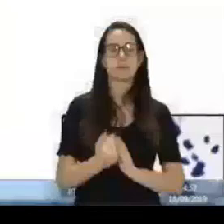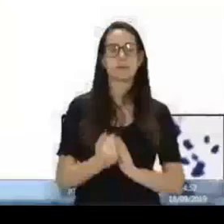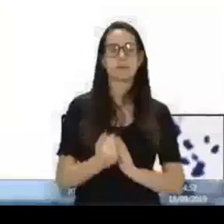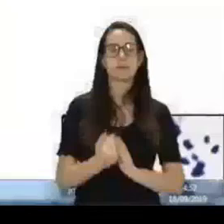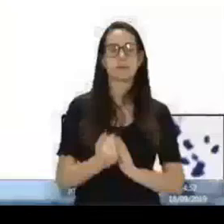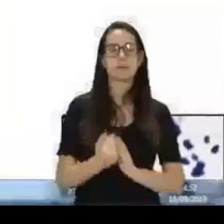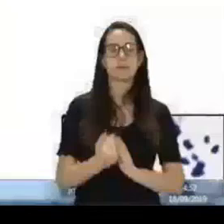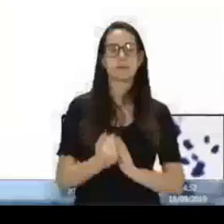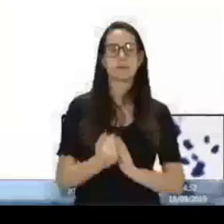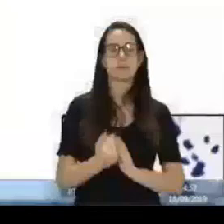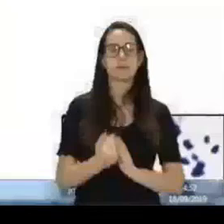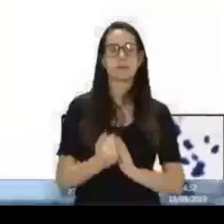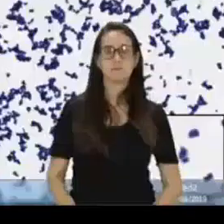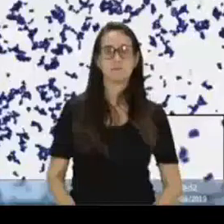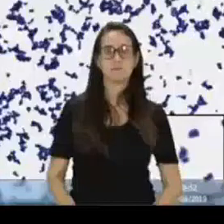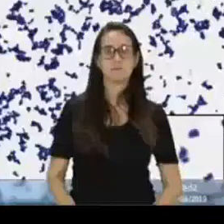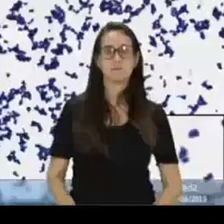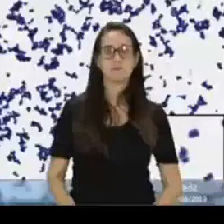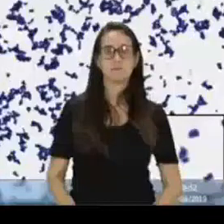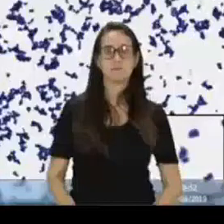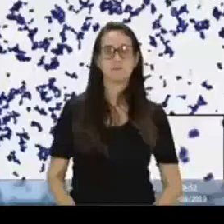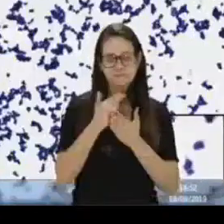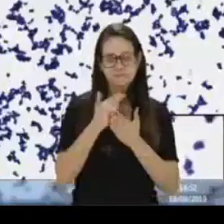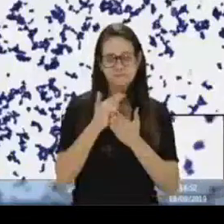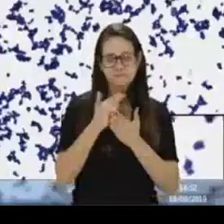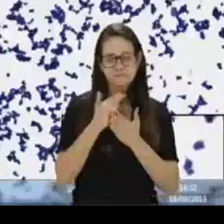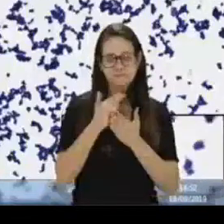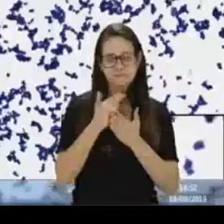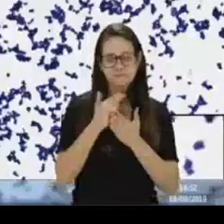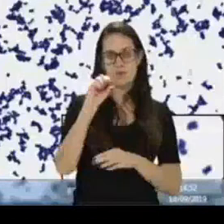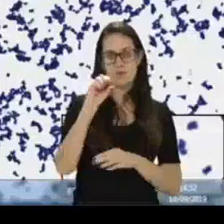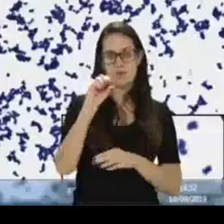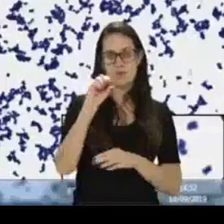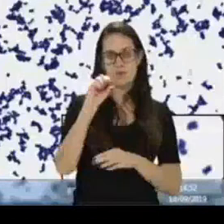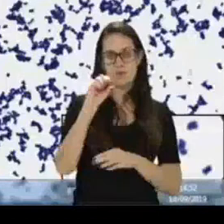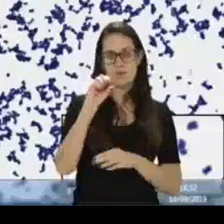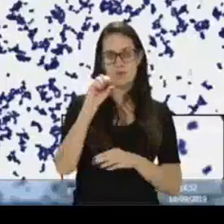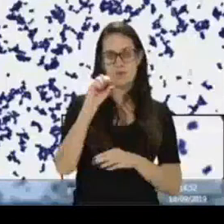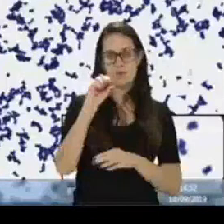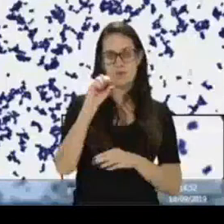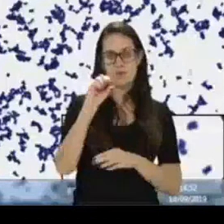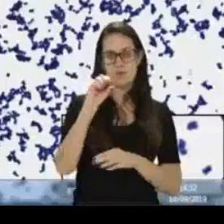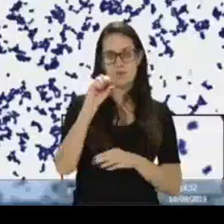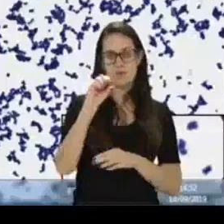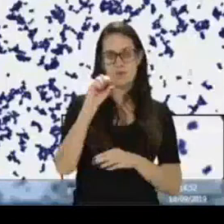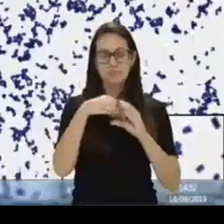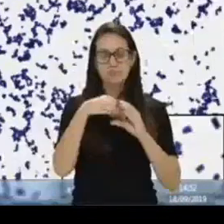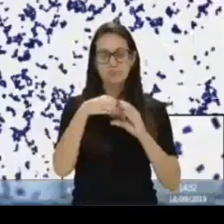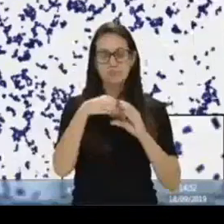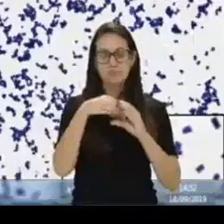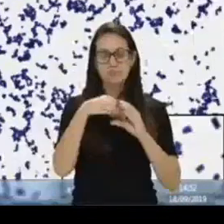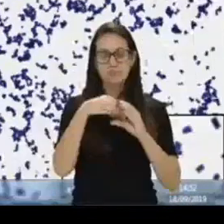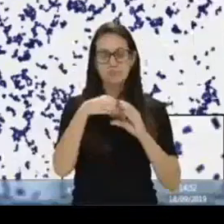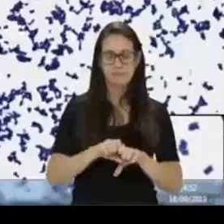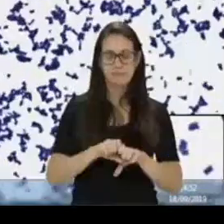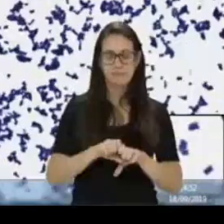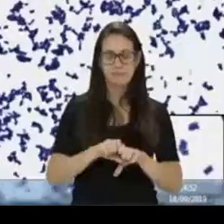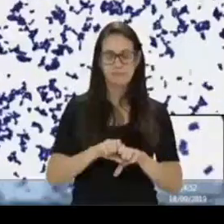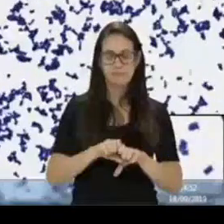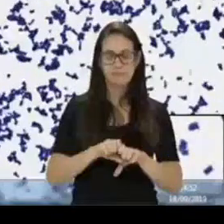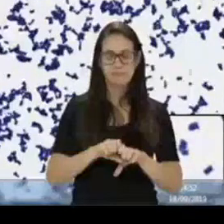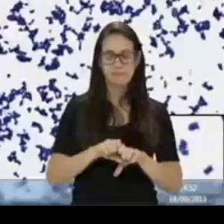Observar, então, esse formato de cocos aqui, então, esse formato circular. E ele, na sua maioria, ele